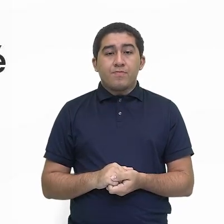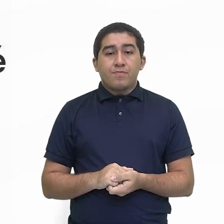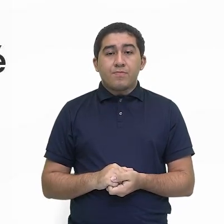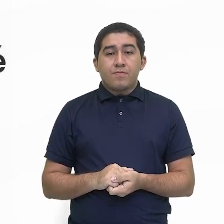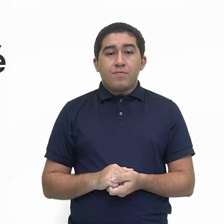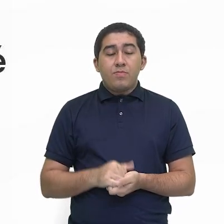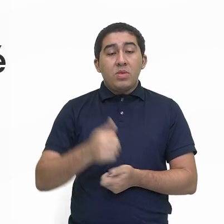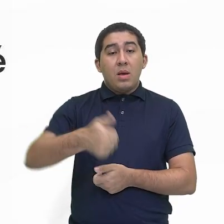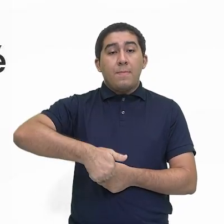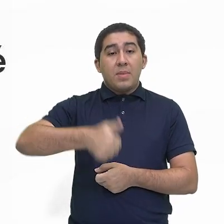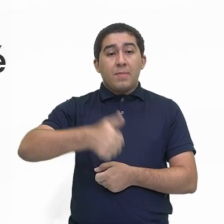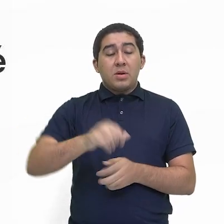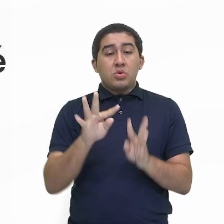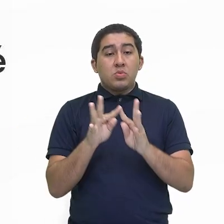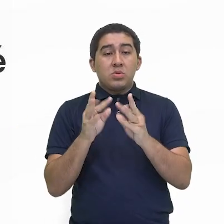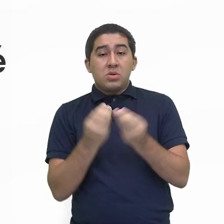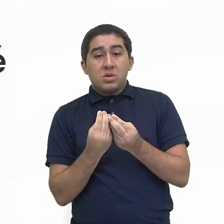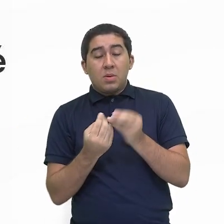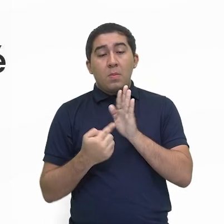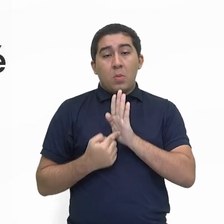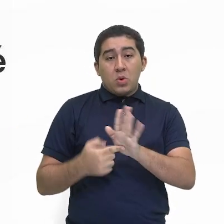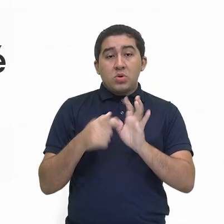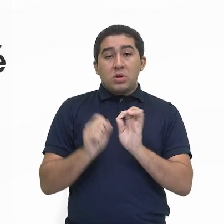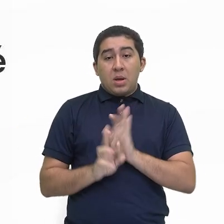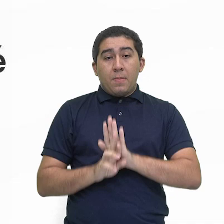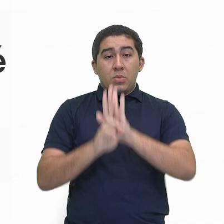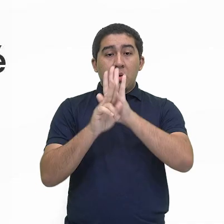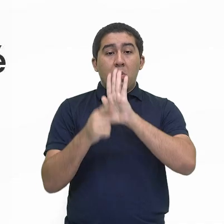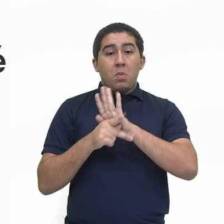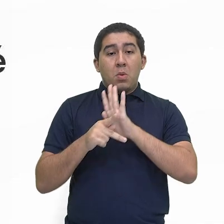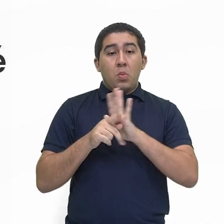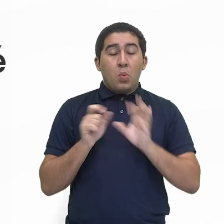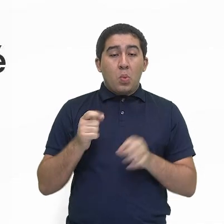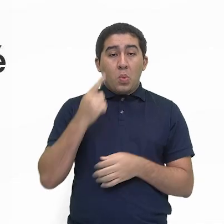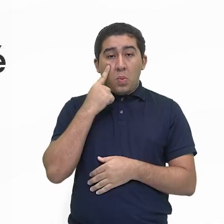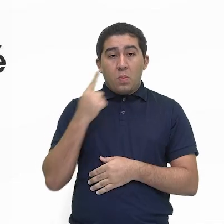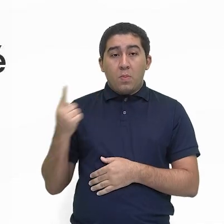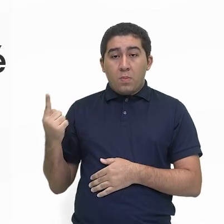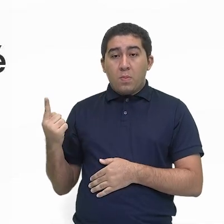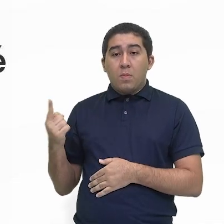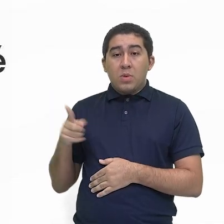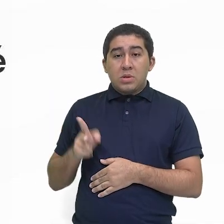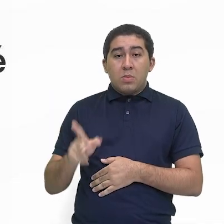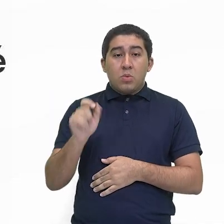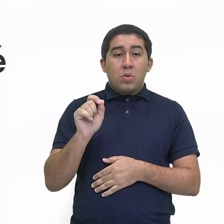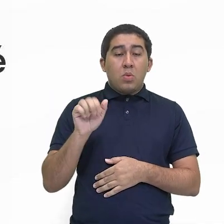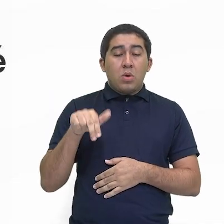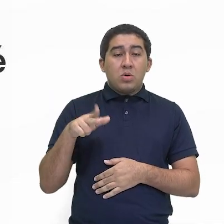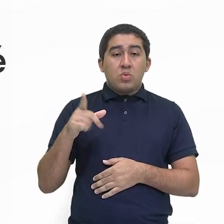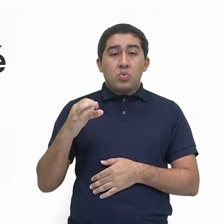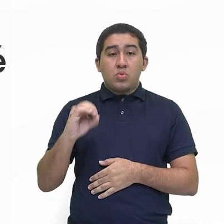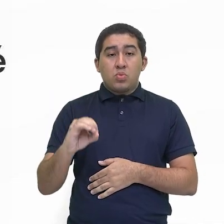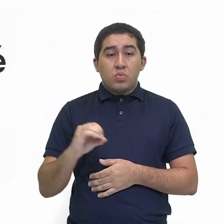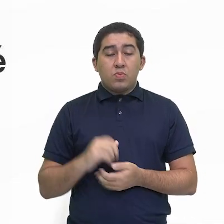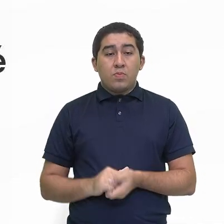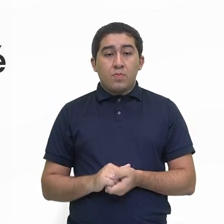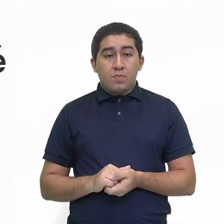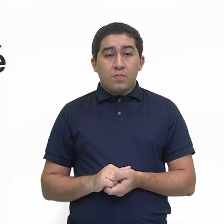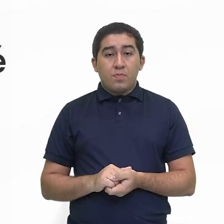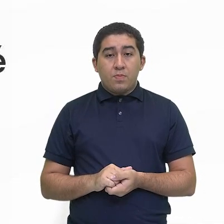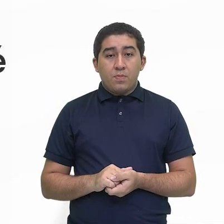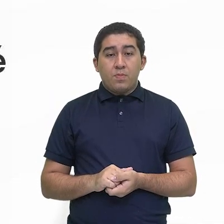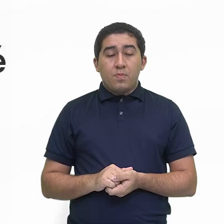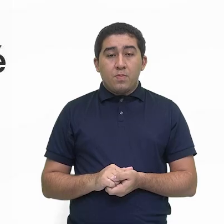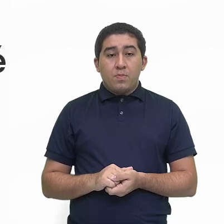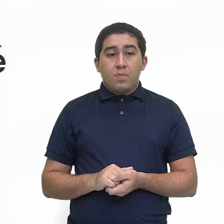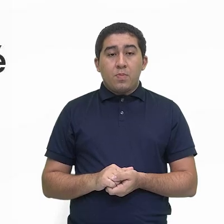a primeira substância que vai aparecer nessa convenção mundial é sempre o ânodo, ou seja, é sempre, né,